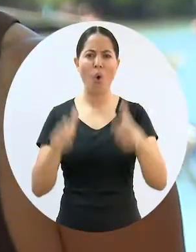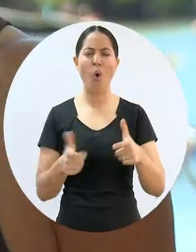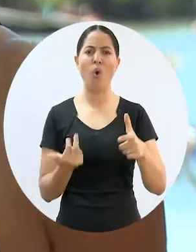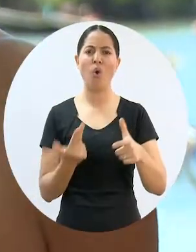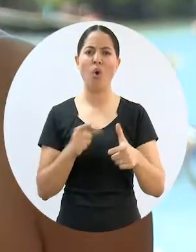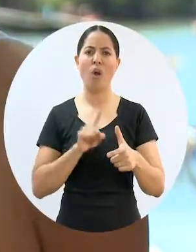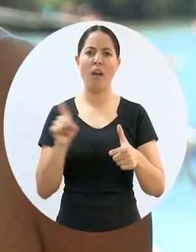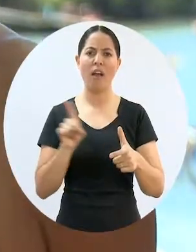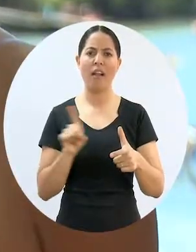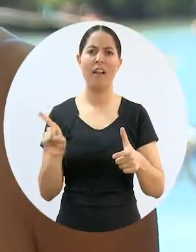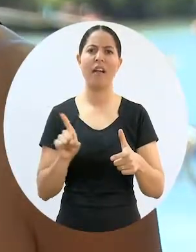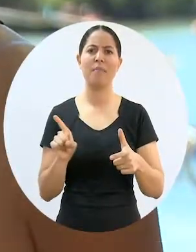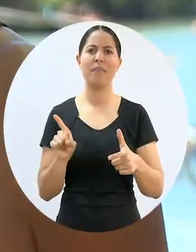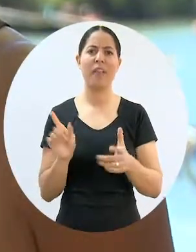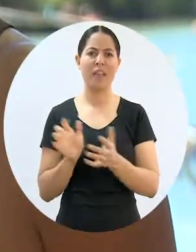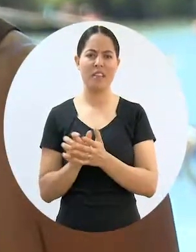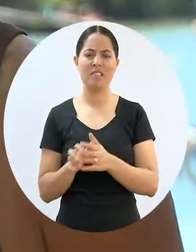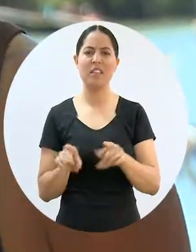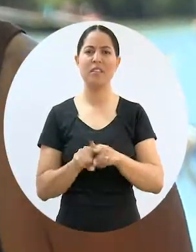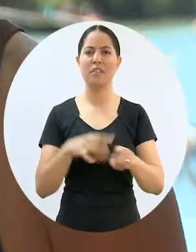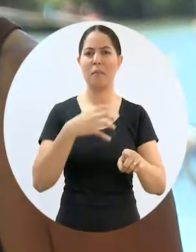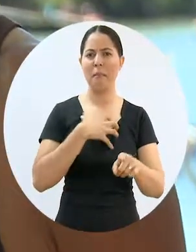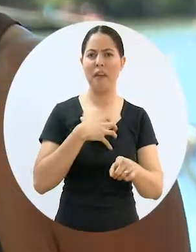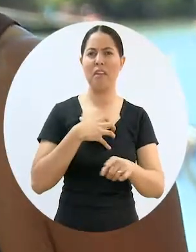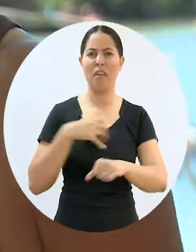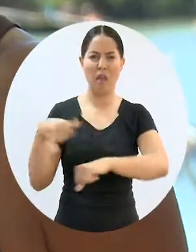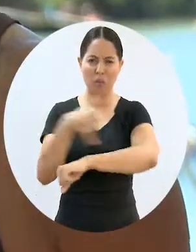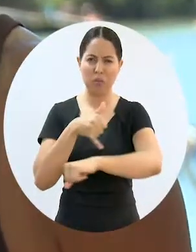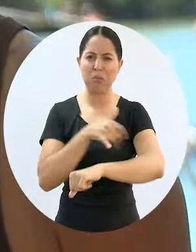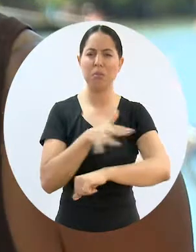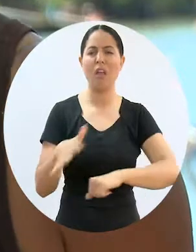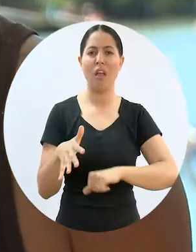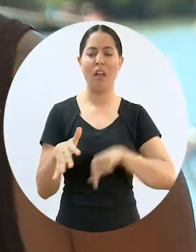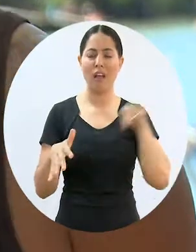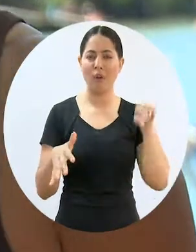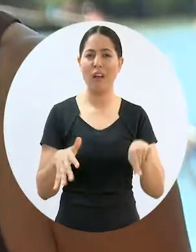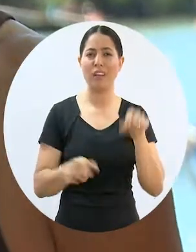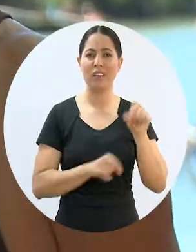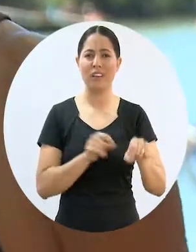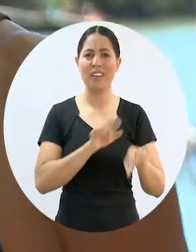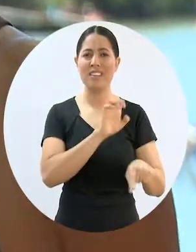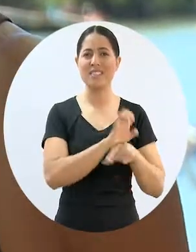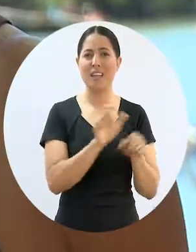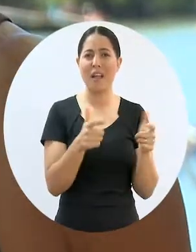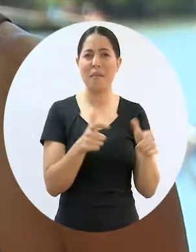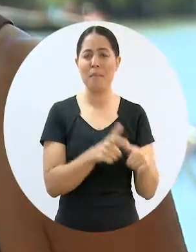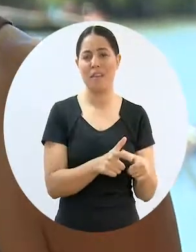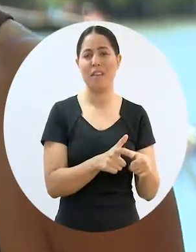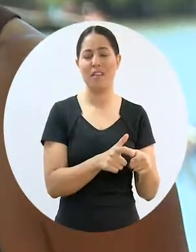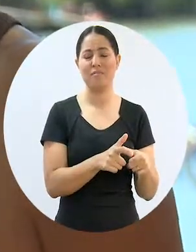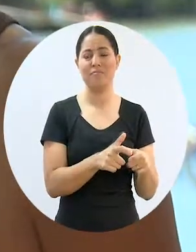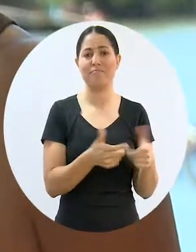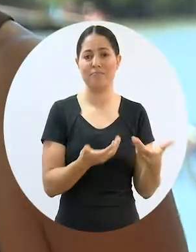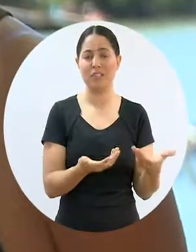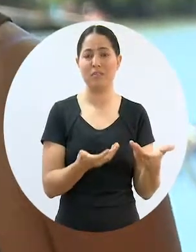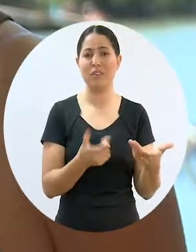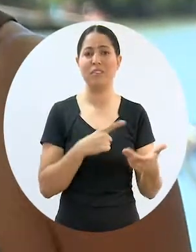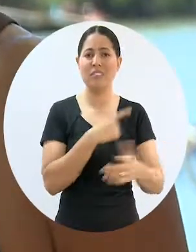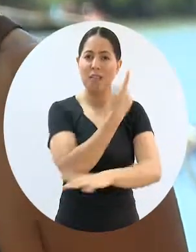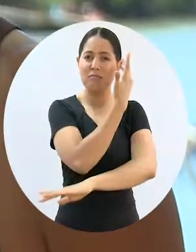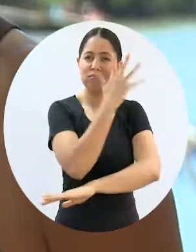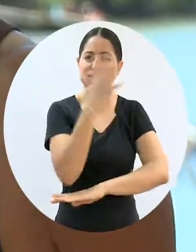certeza, se chegasse como chegou lá em Recife, Bahia, aqui era uma catástrofe, né? Que nosso estado é pequeno, né? Aí